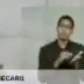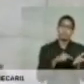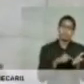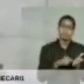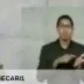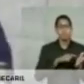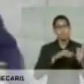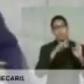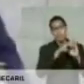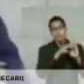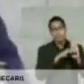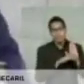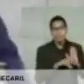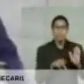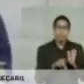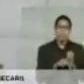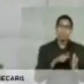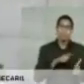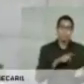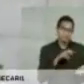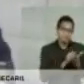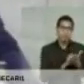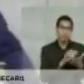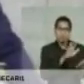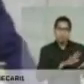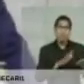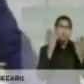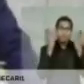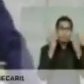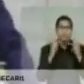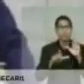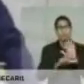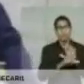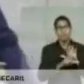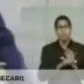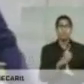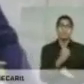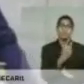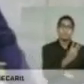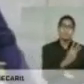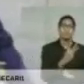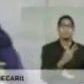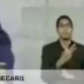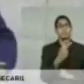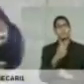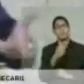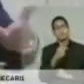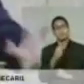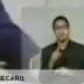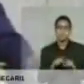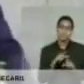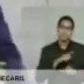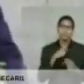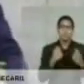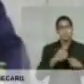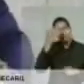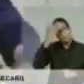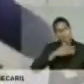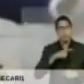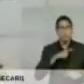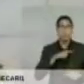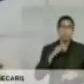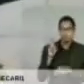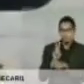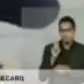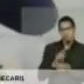seja respeitado o registro geral do animal, conforme a Lei 13.131, de 18 de maio de 2001, ou seja, ele tem que ser comprovadamente o tutor